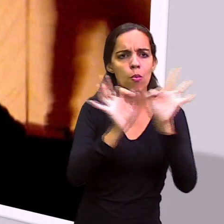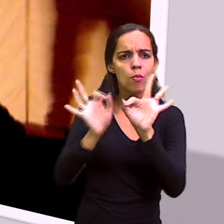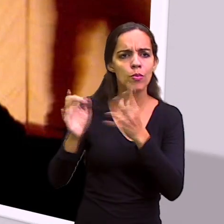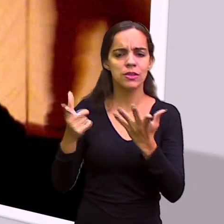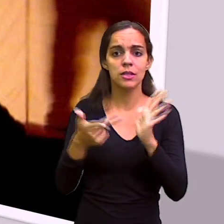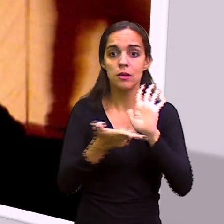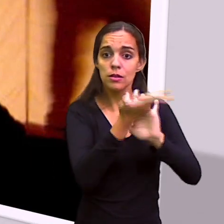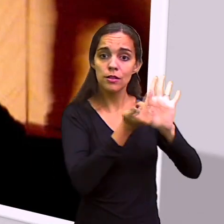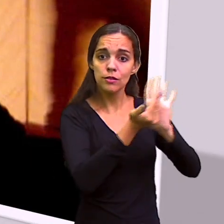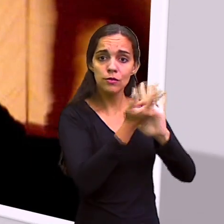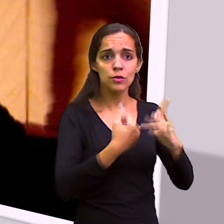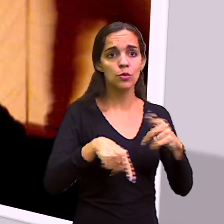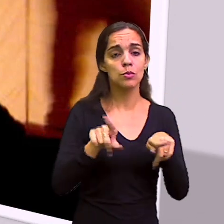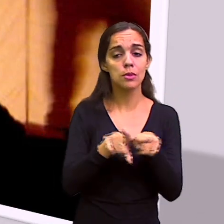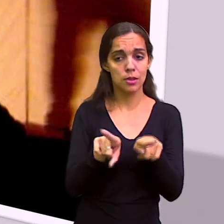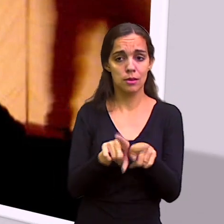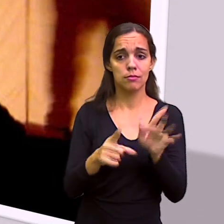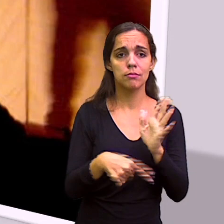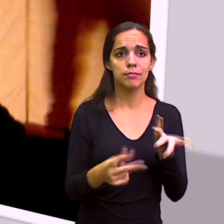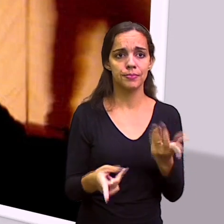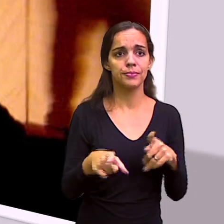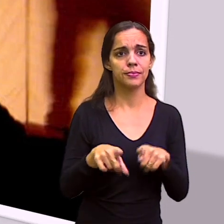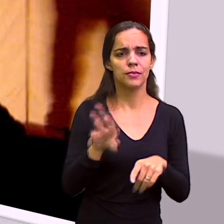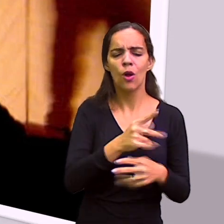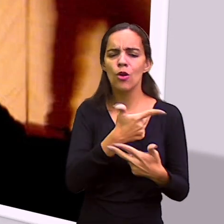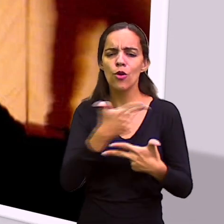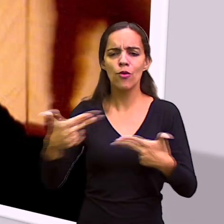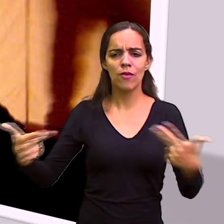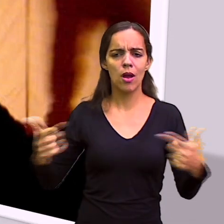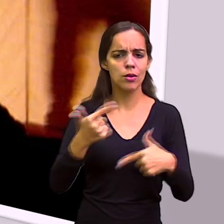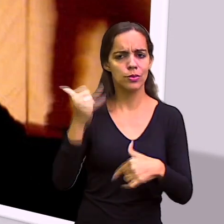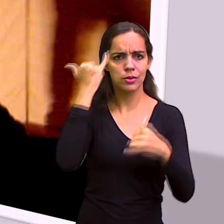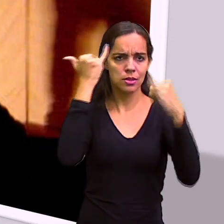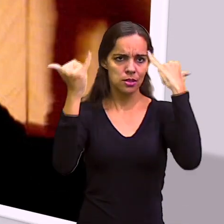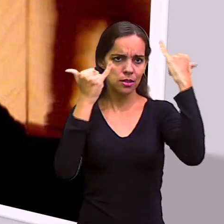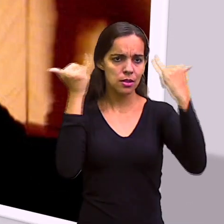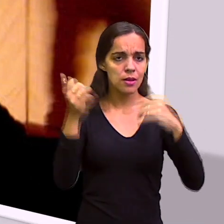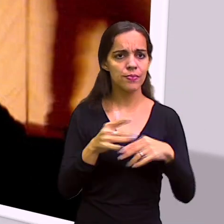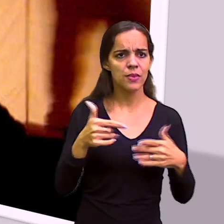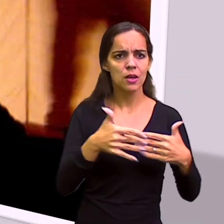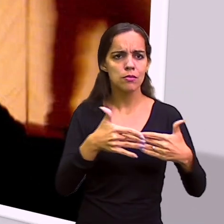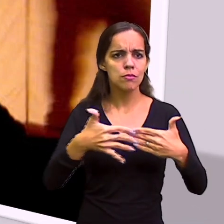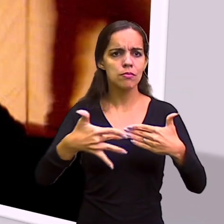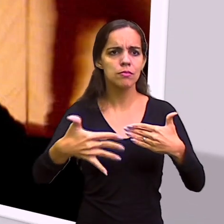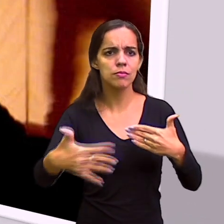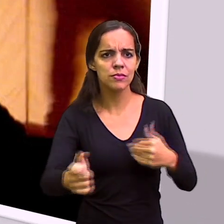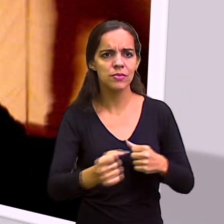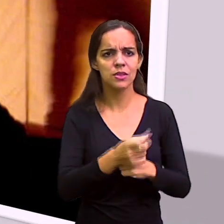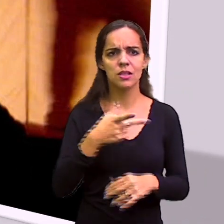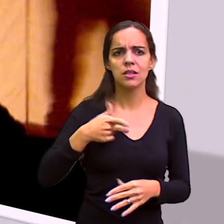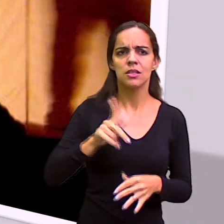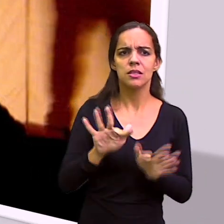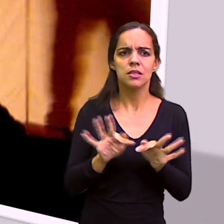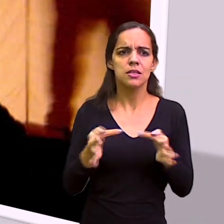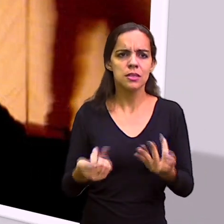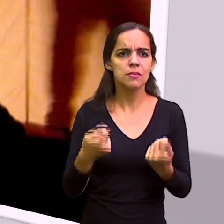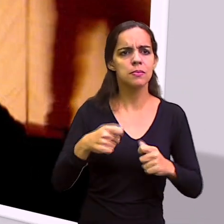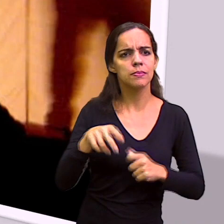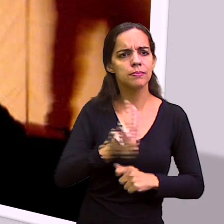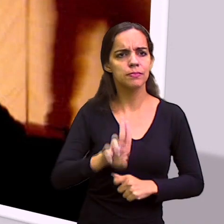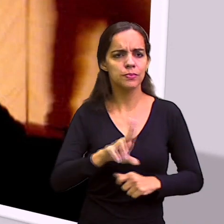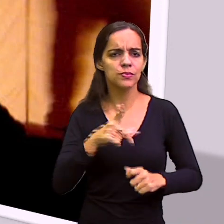de figuras articuladas, entre outras técnicas. Porém, a técnica sempre estará a serviço